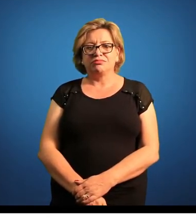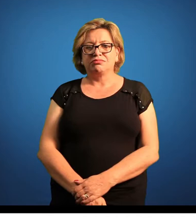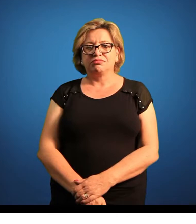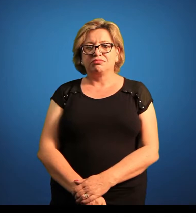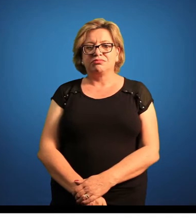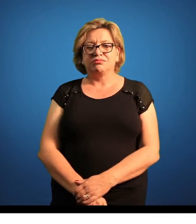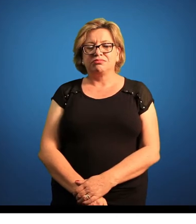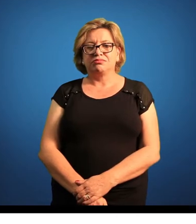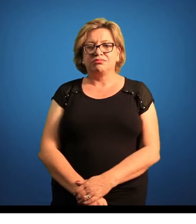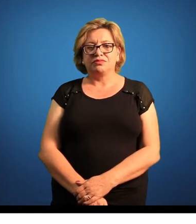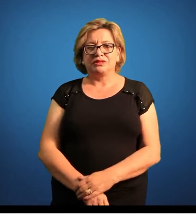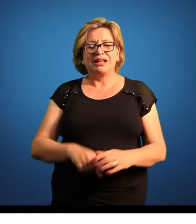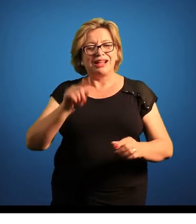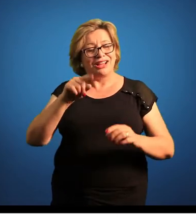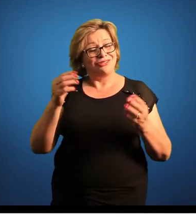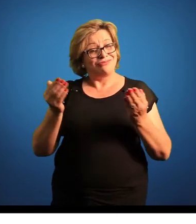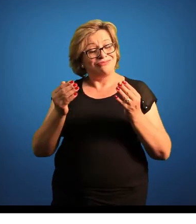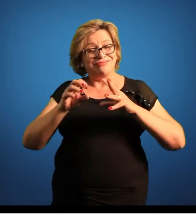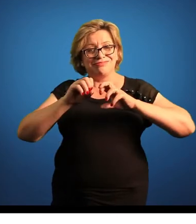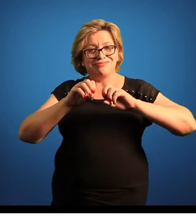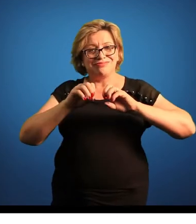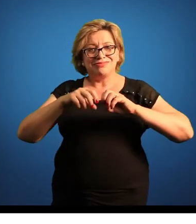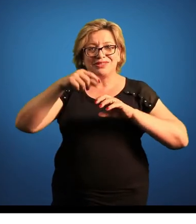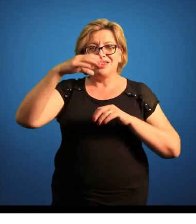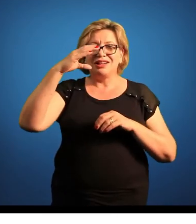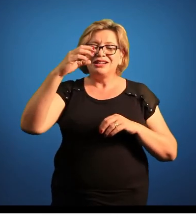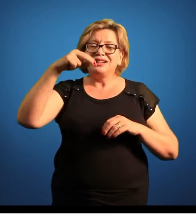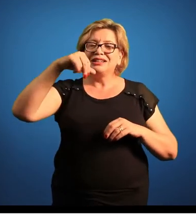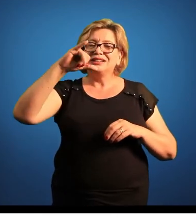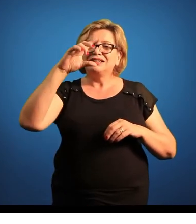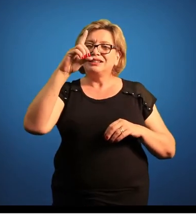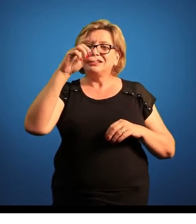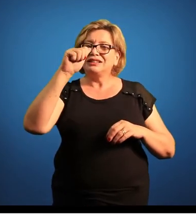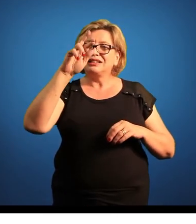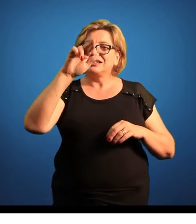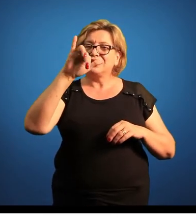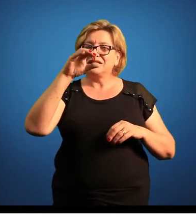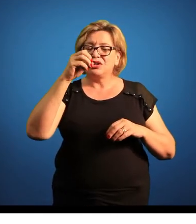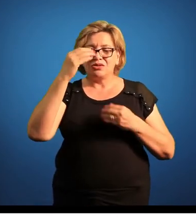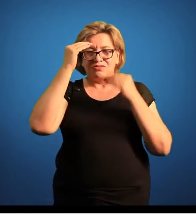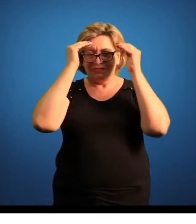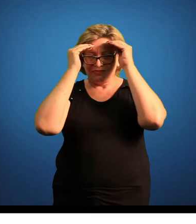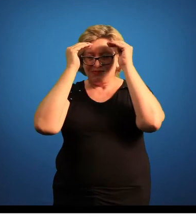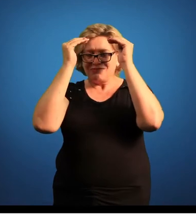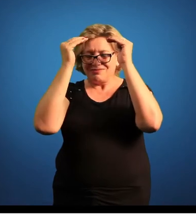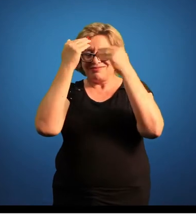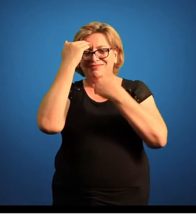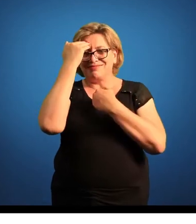Então essa foi a nossa aula de quinidários. Muito obrigado pela atenção e até a próxima.